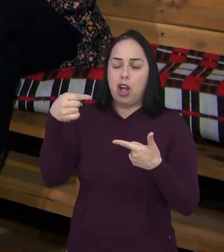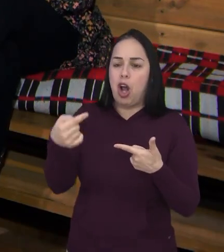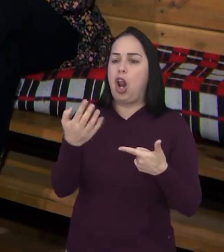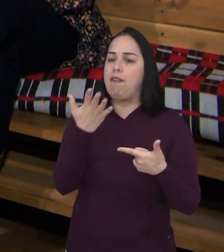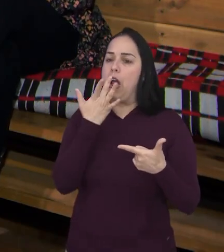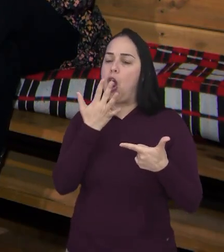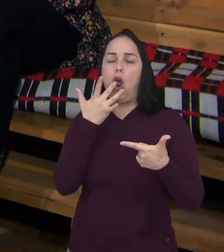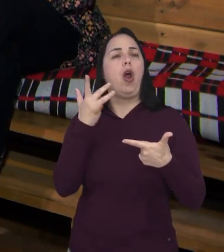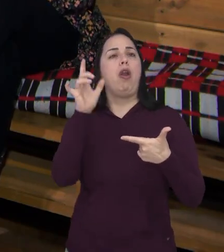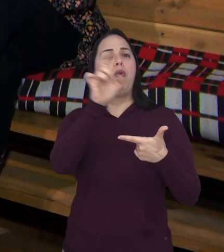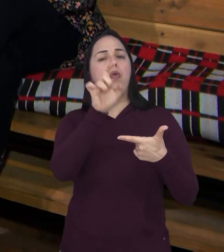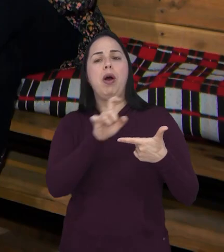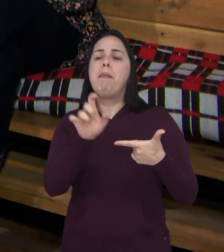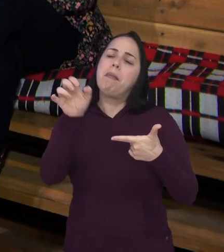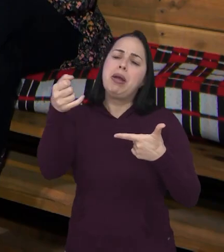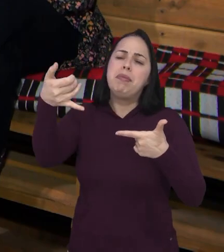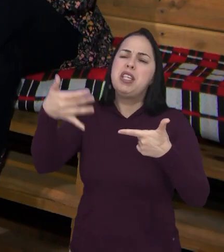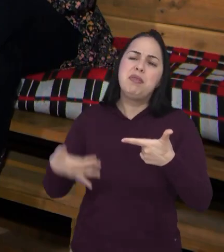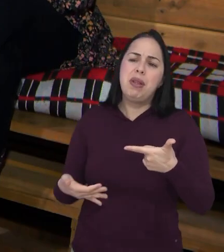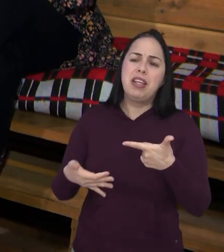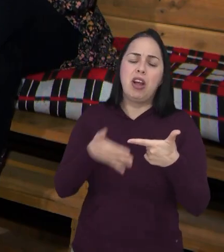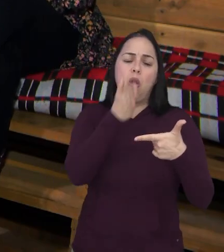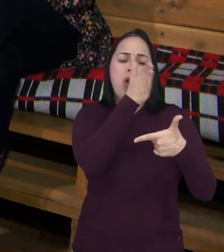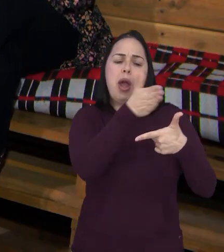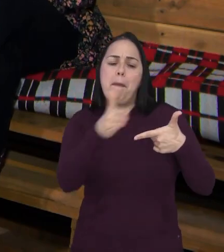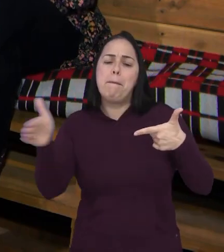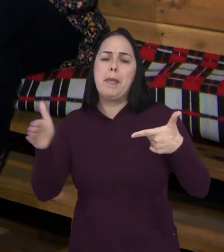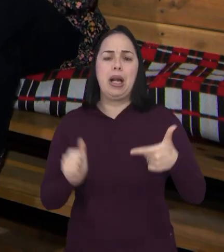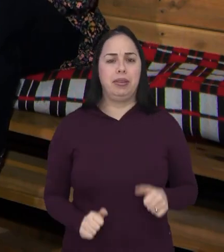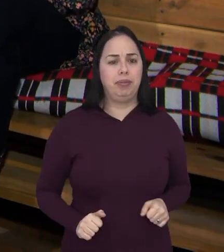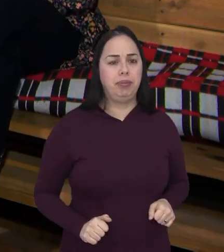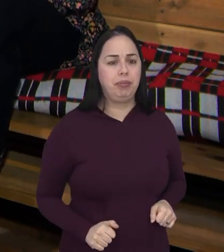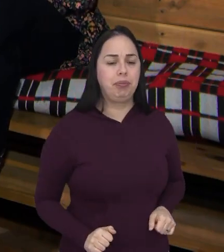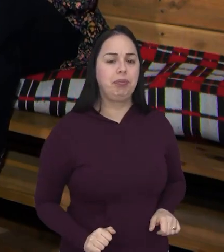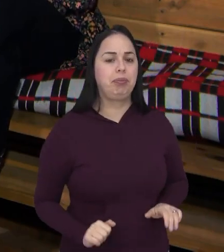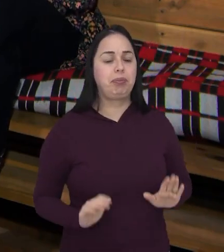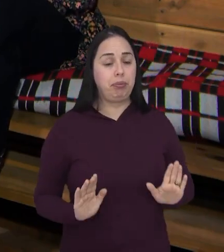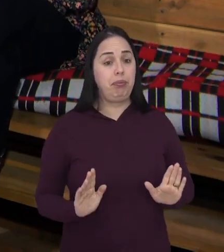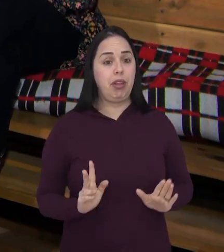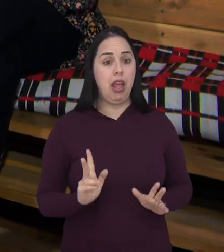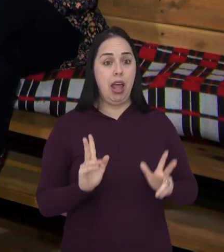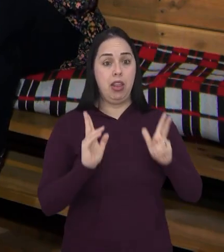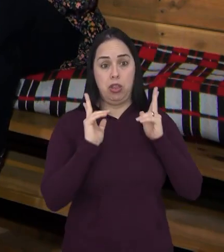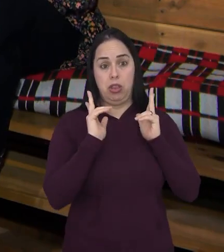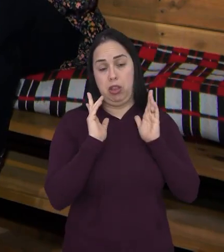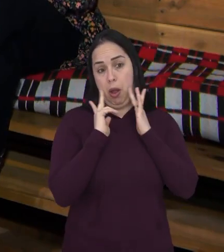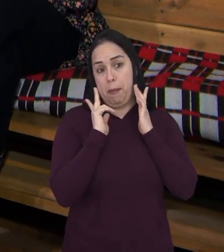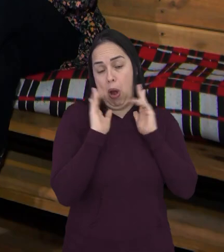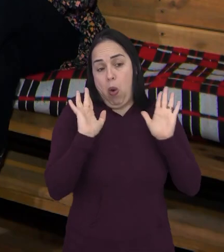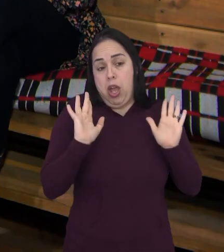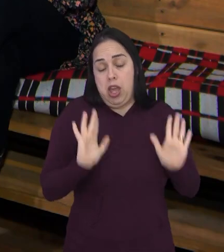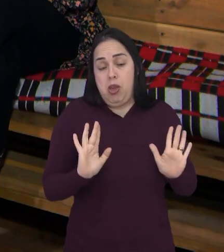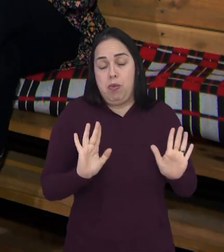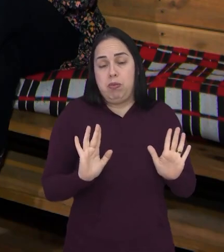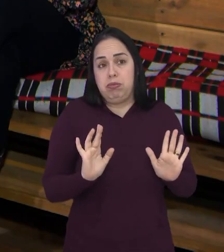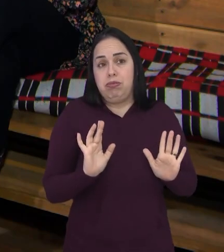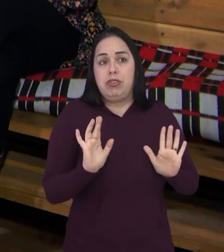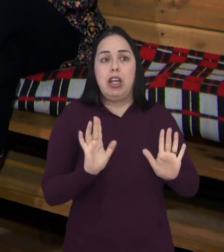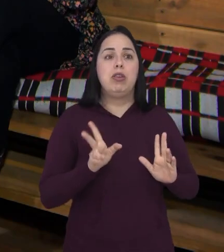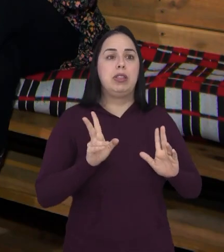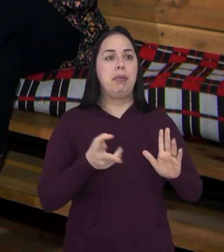vai colorindo. Fala pra gente um pouquinho do seu passo a passo hoje. Eu geralmente, assim, quando